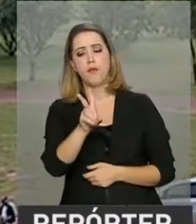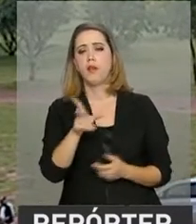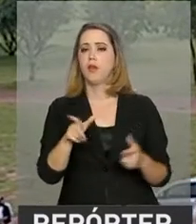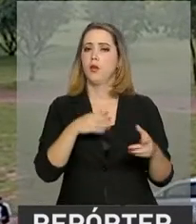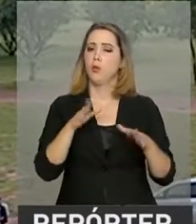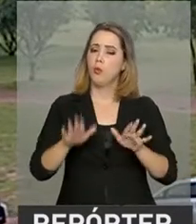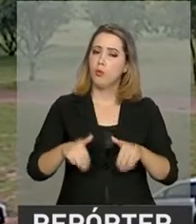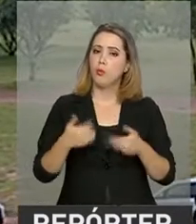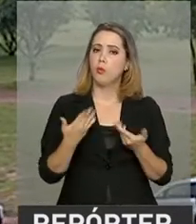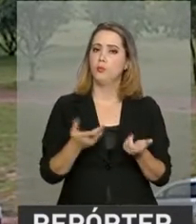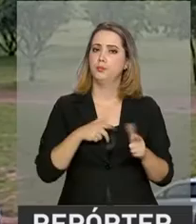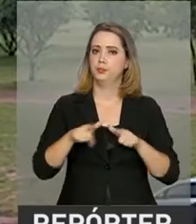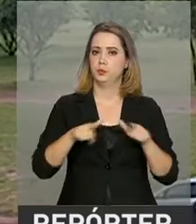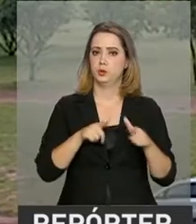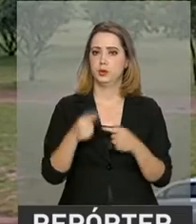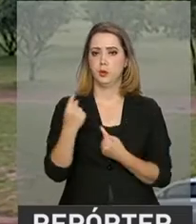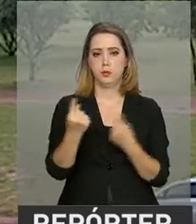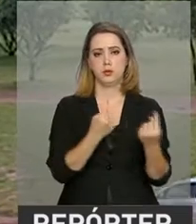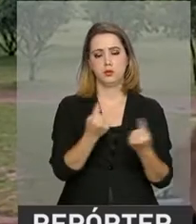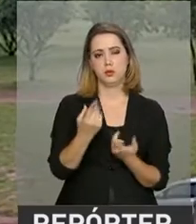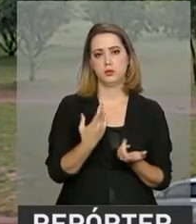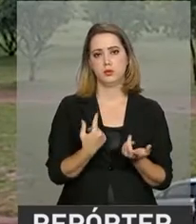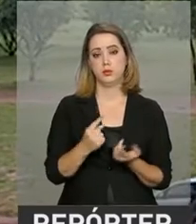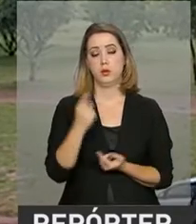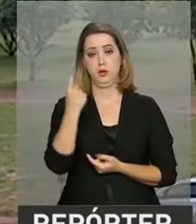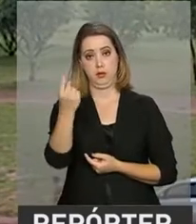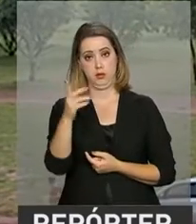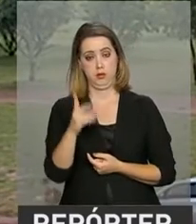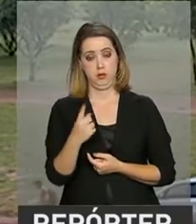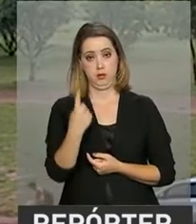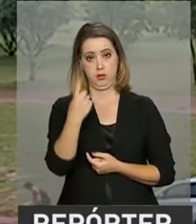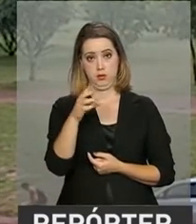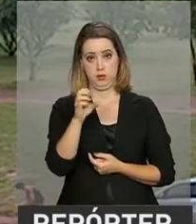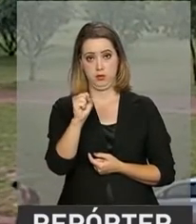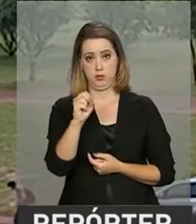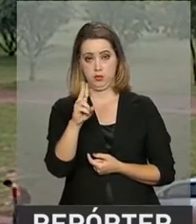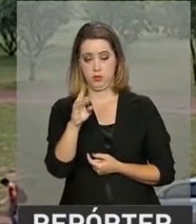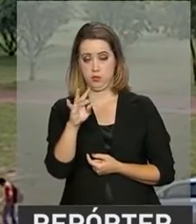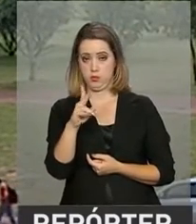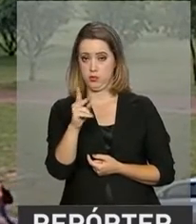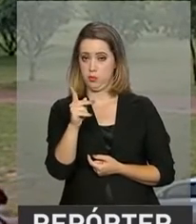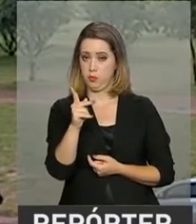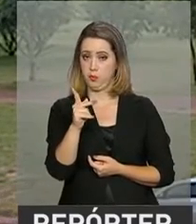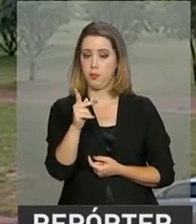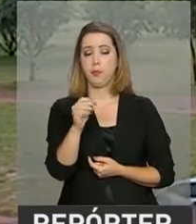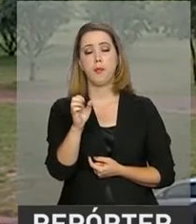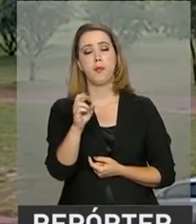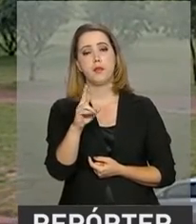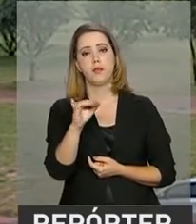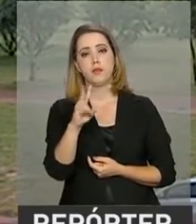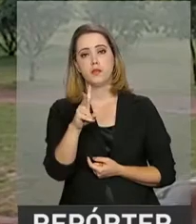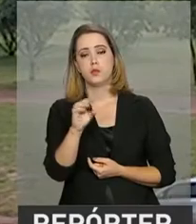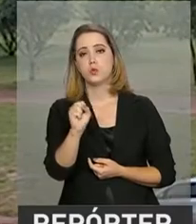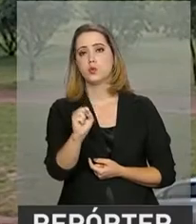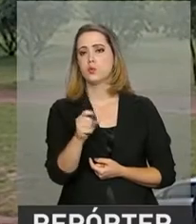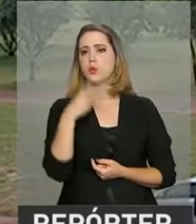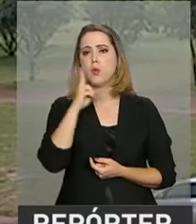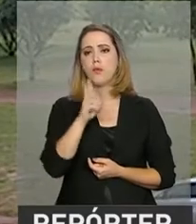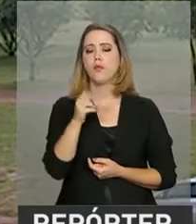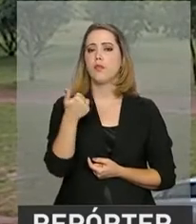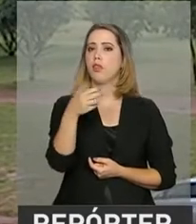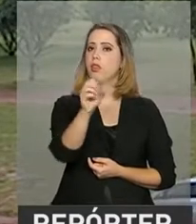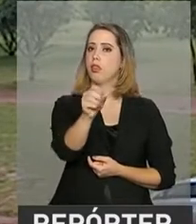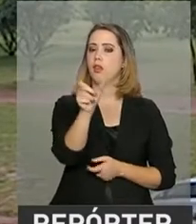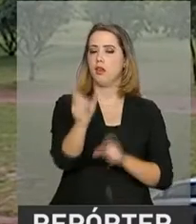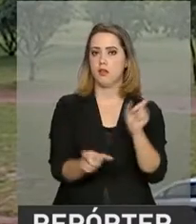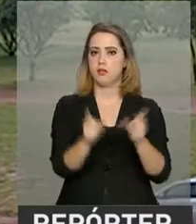para supervisor o acompanha em média dez médicos o objetivo é verificar nas visitas periódicas a qualidade